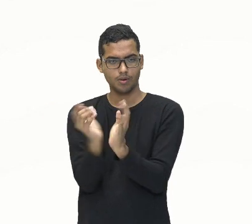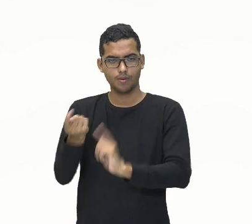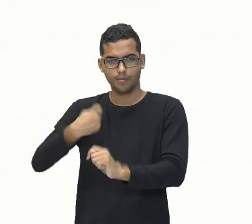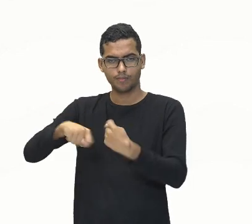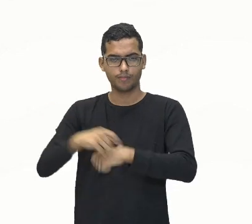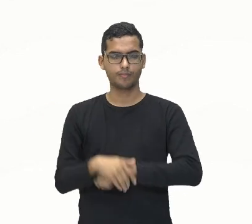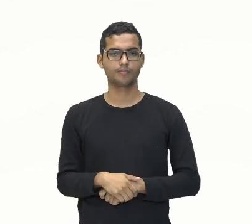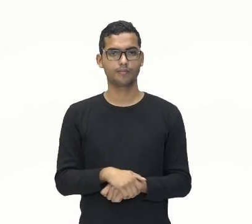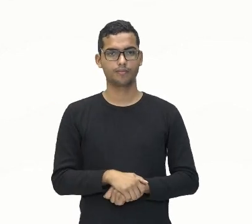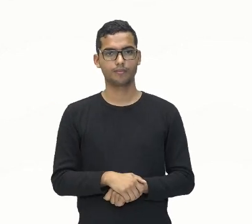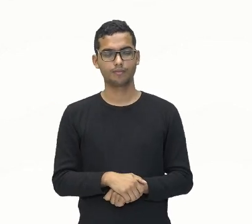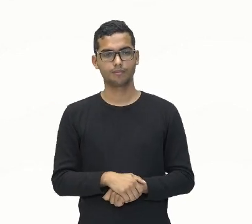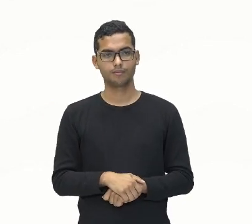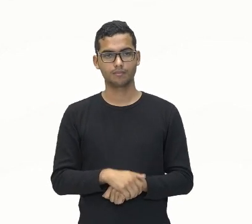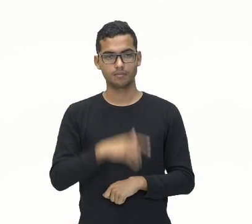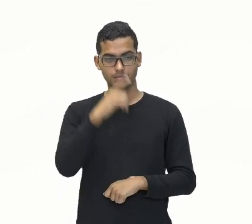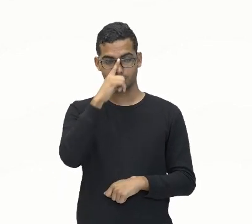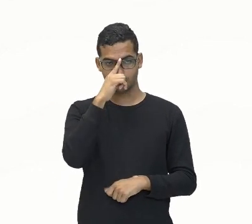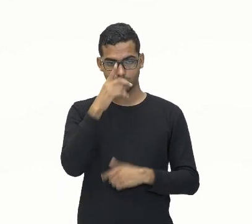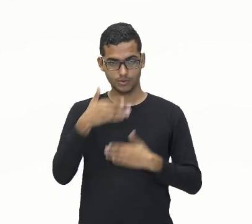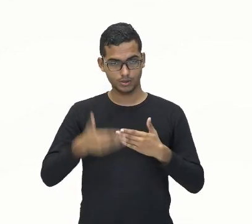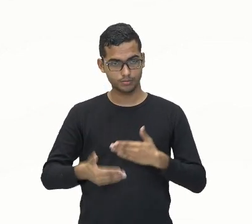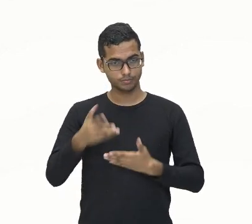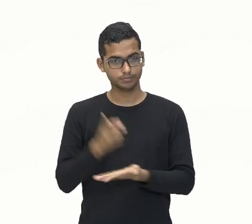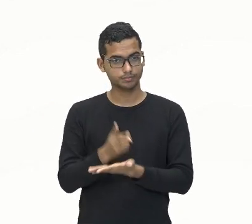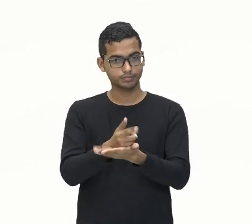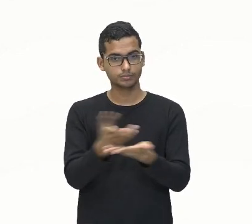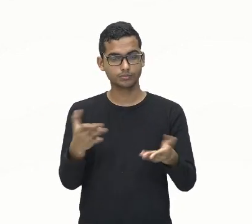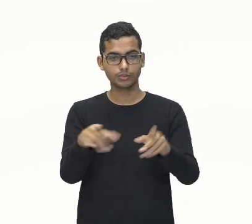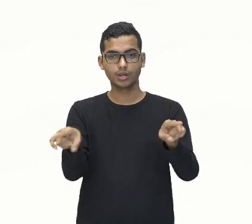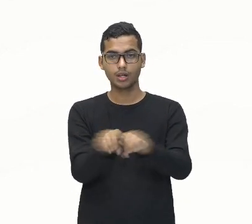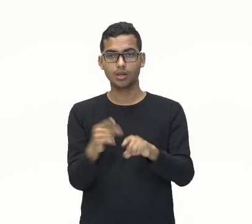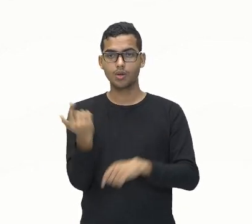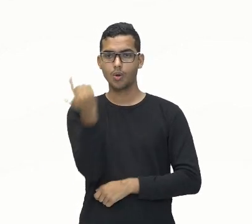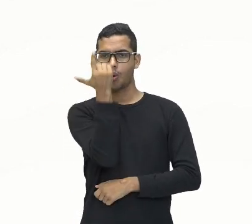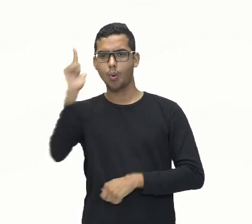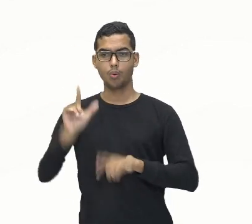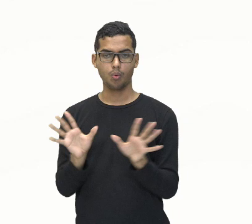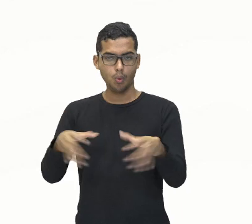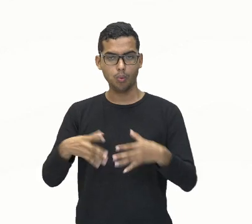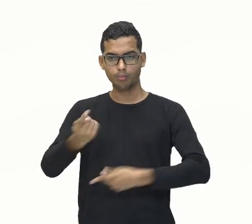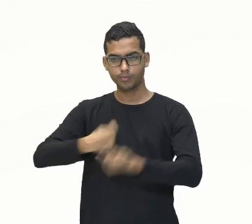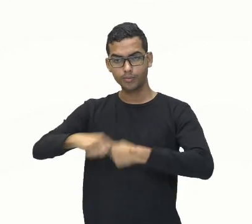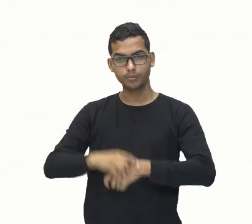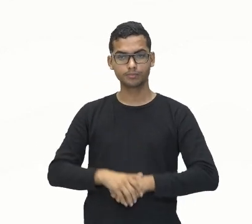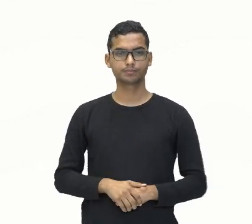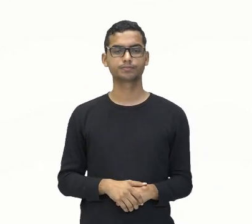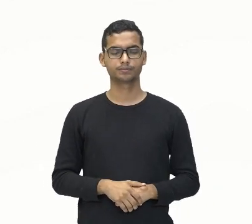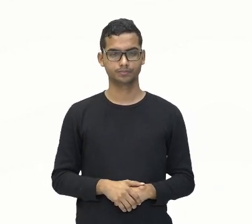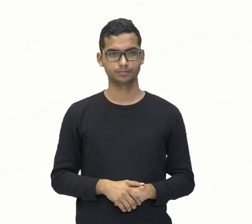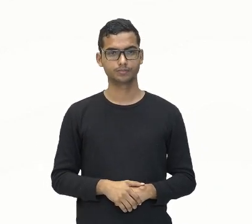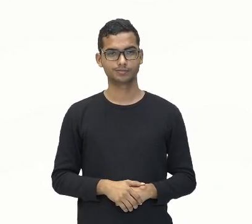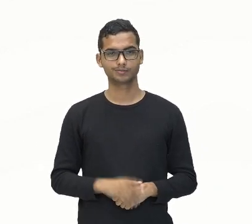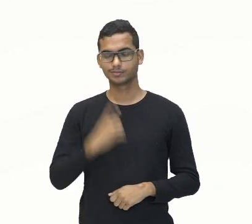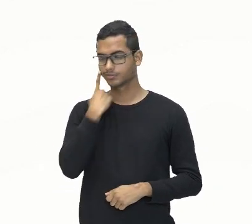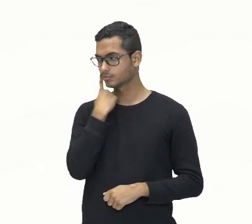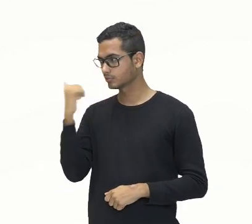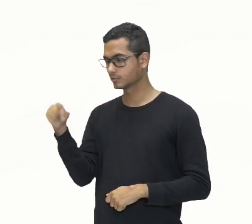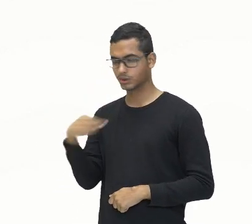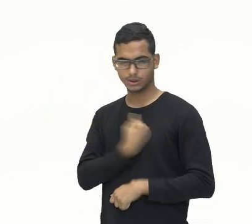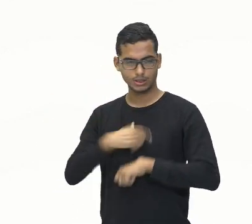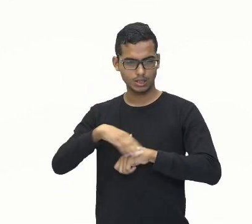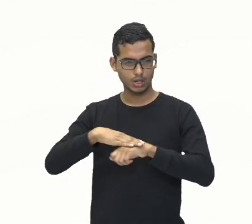econômico. Vamos um pouquinho adiante, verificar aqui, olha, desse que nós estávamos falando agora há